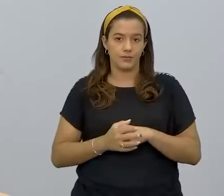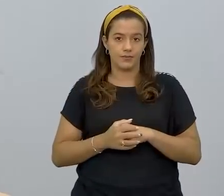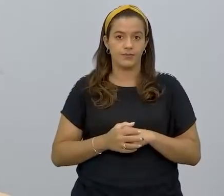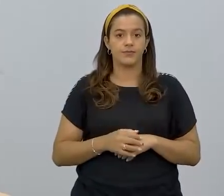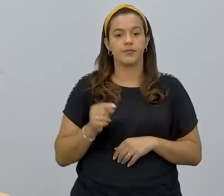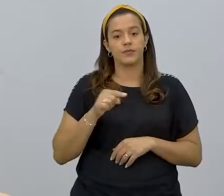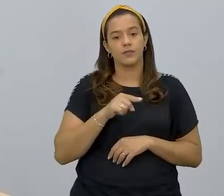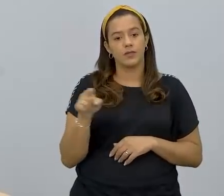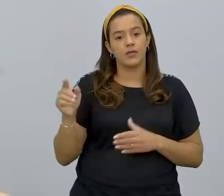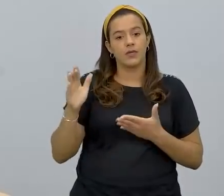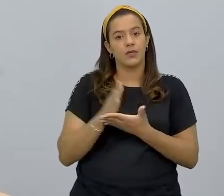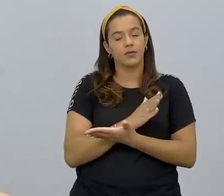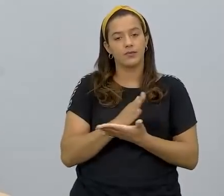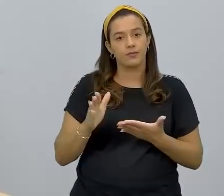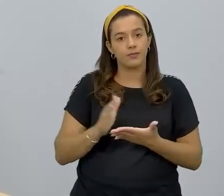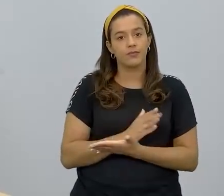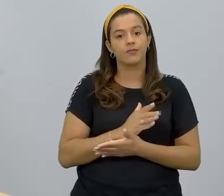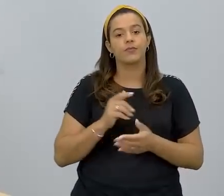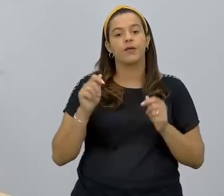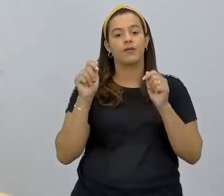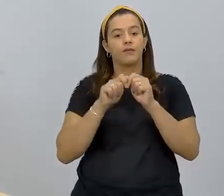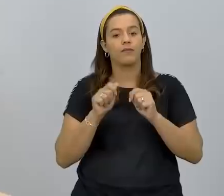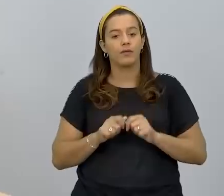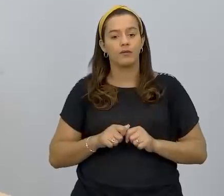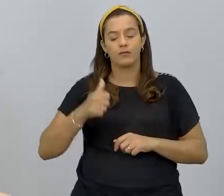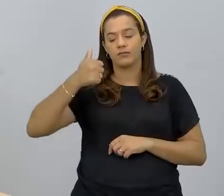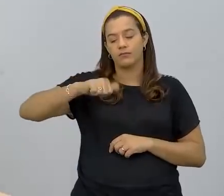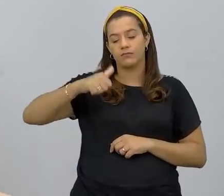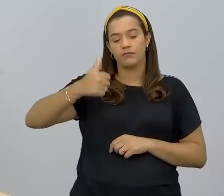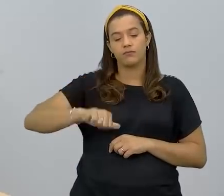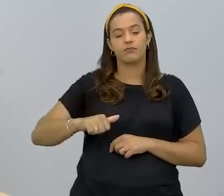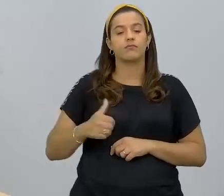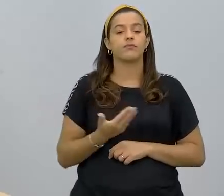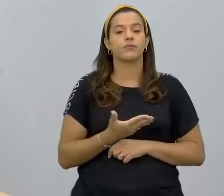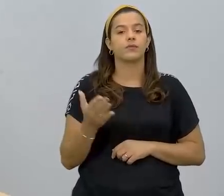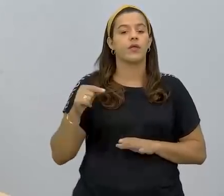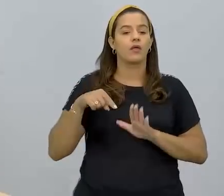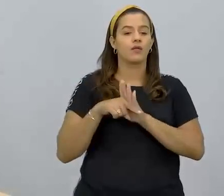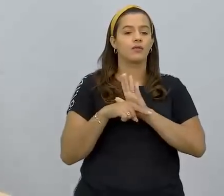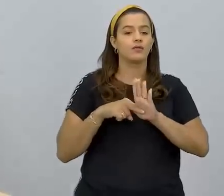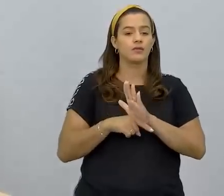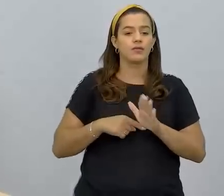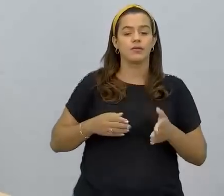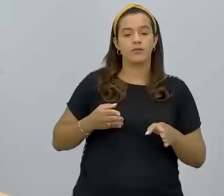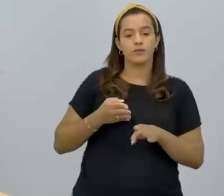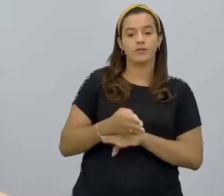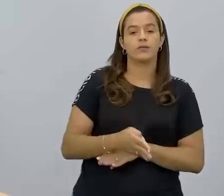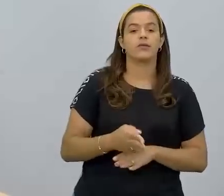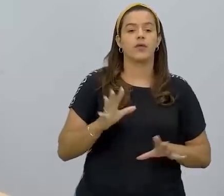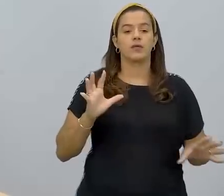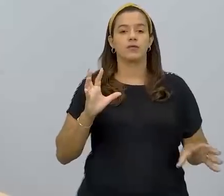com essas avaliações, a avaliação diagnóstica de entrada,